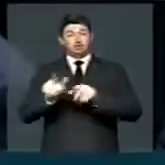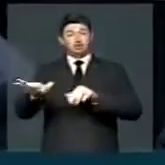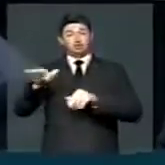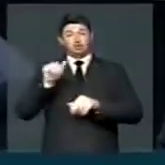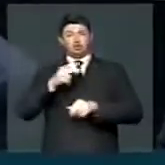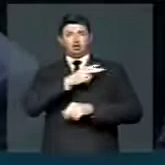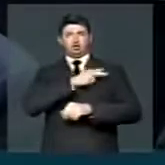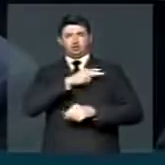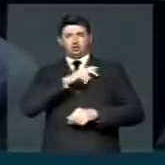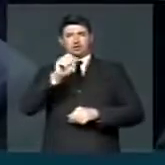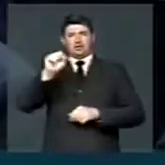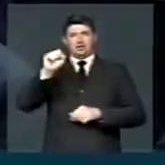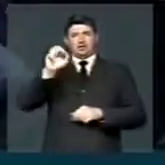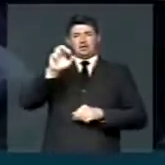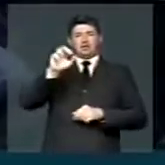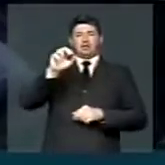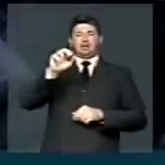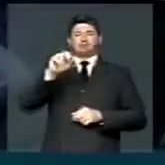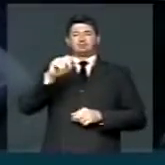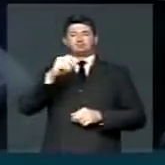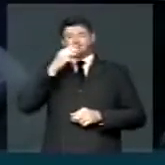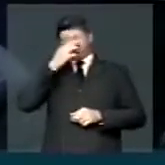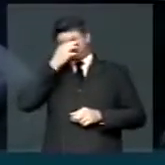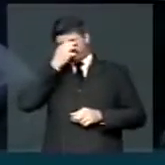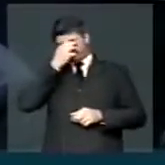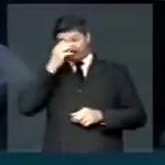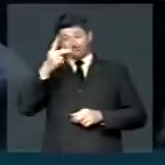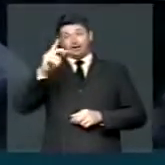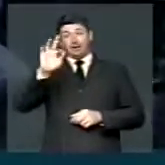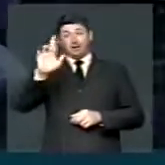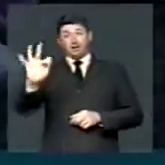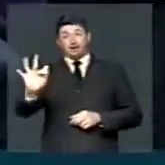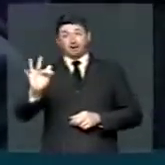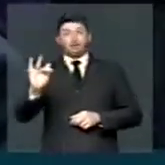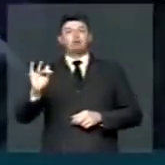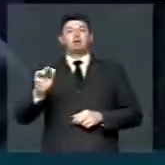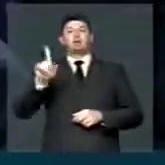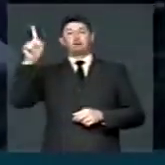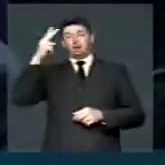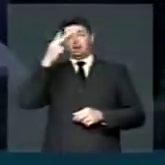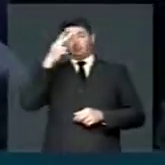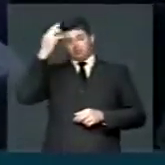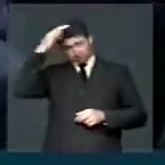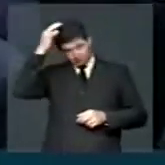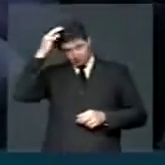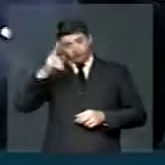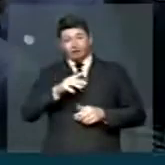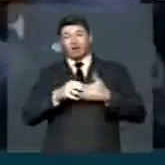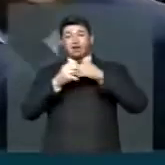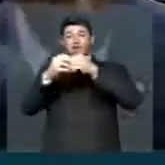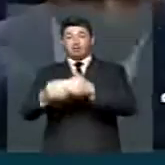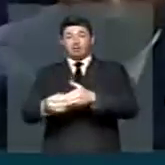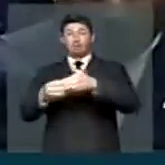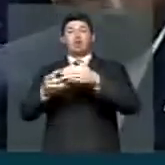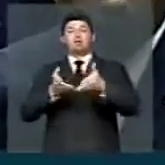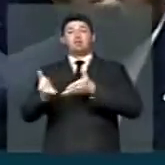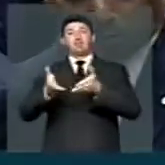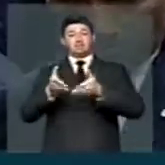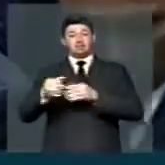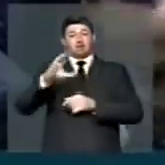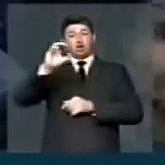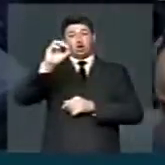Polícia Rodoviária Federal do Espírito Santo, Rangel, que nos atendeu ontem, que vai levar uma viatura para prestar serviço